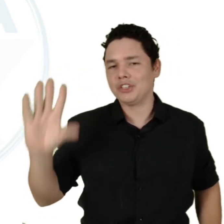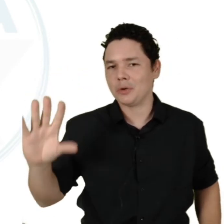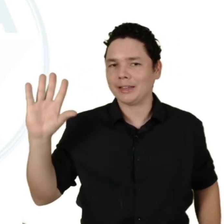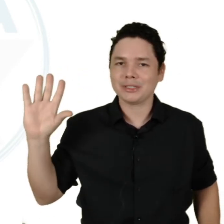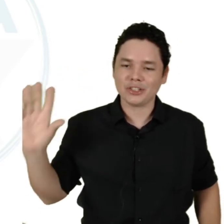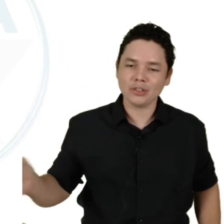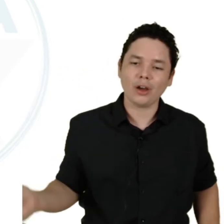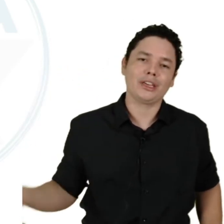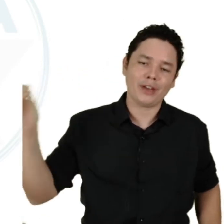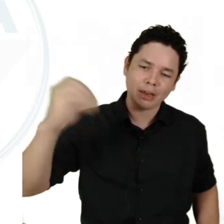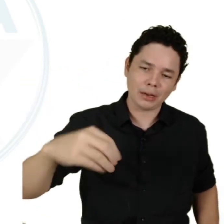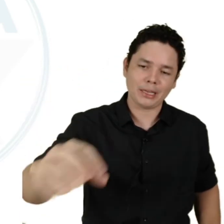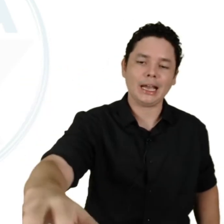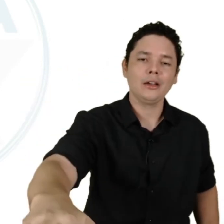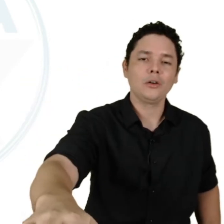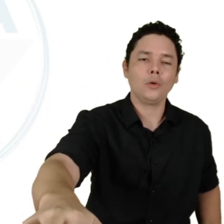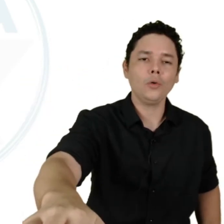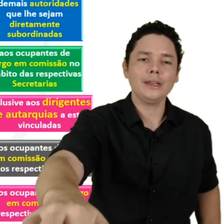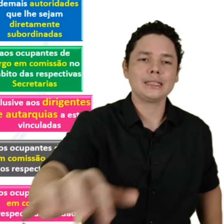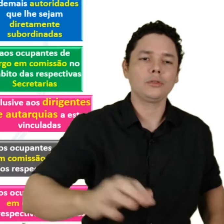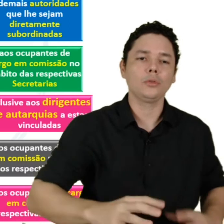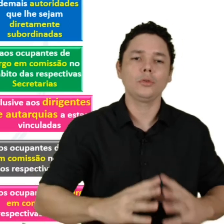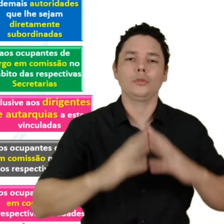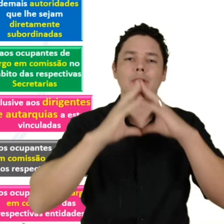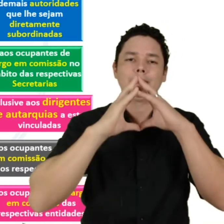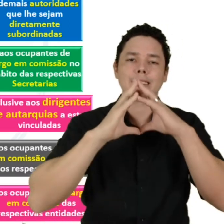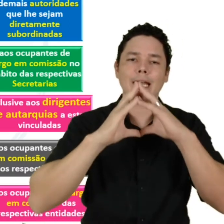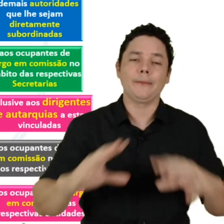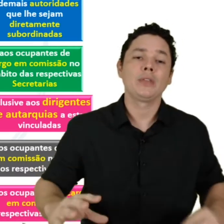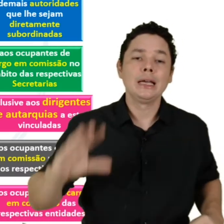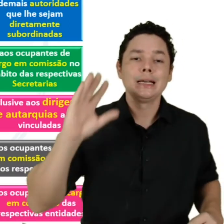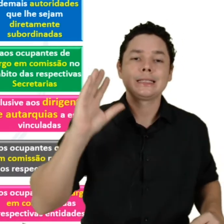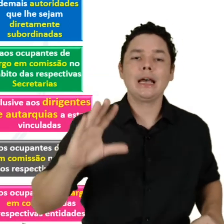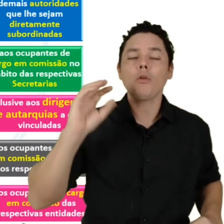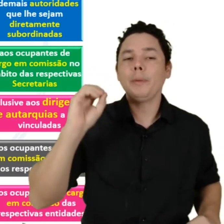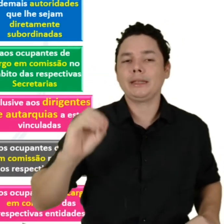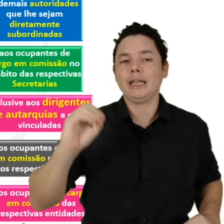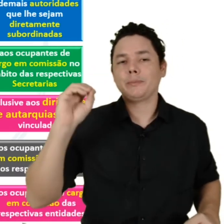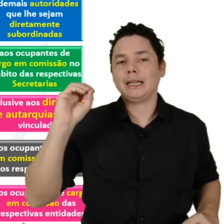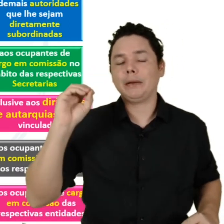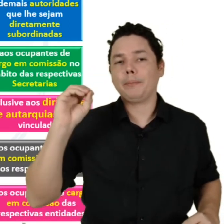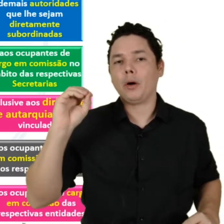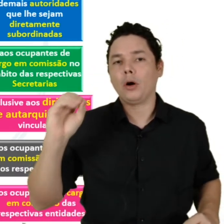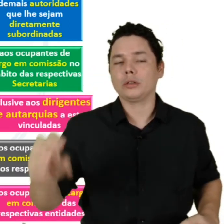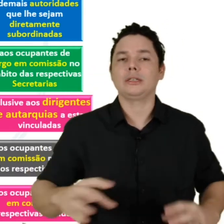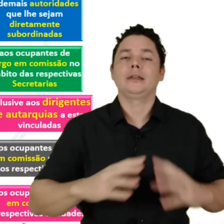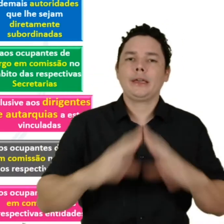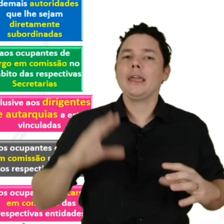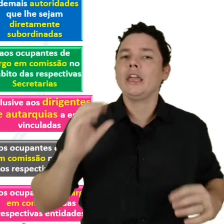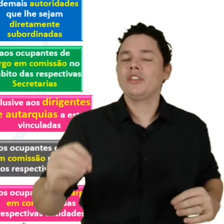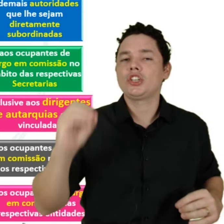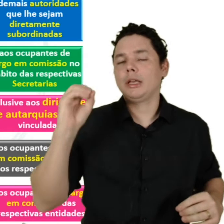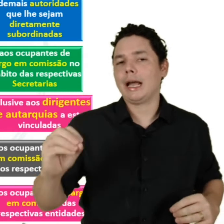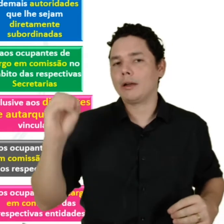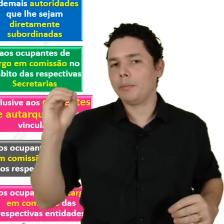Decreto 2479, que vai regulamentar o Estatuto. Tá aí. São competentes para dar posse. Quem